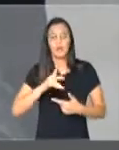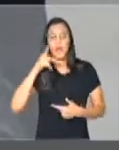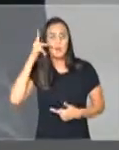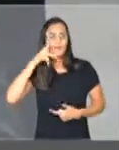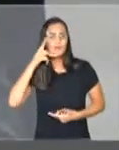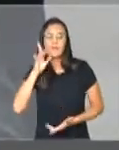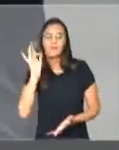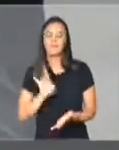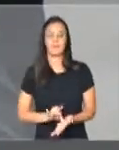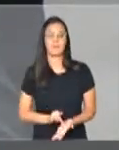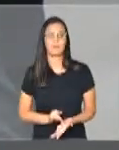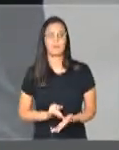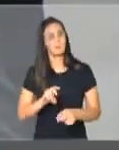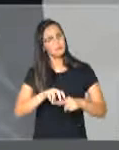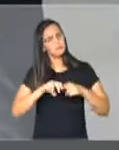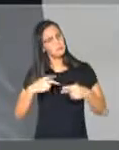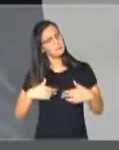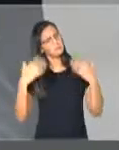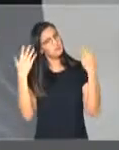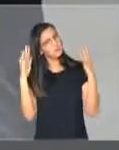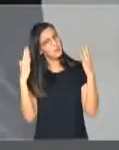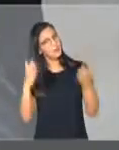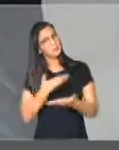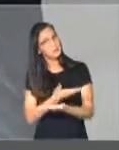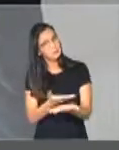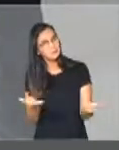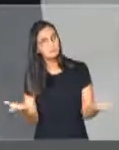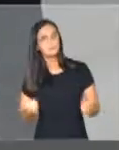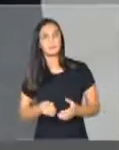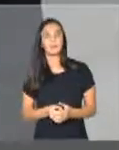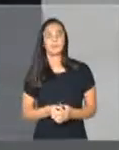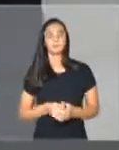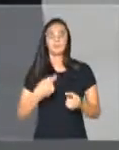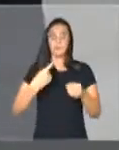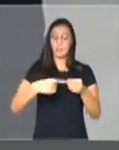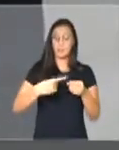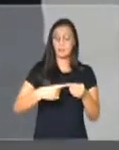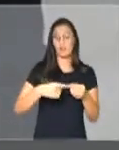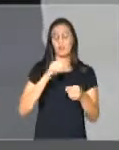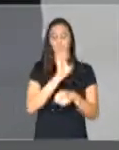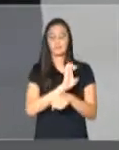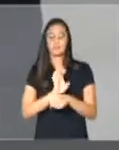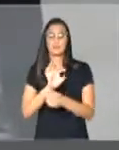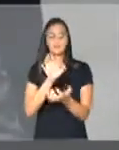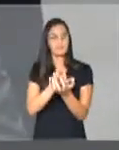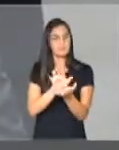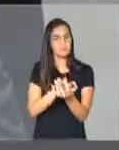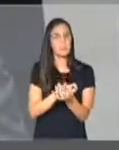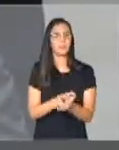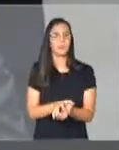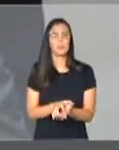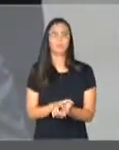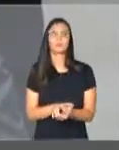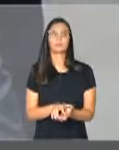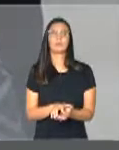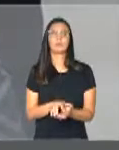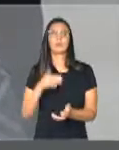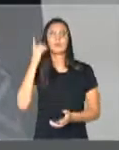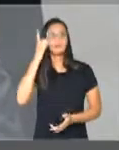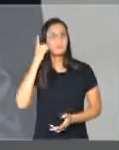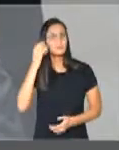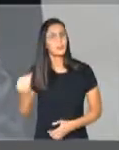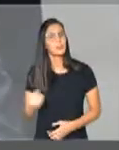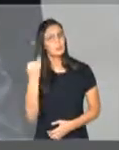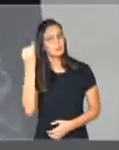política real. E por isso eu quero lhe parabenizar. A cidade de Pernambuco, o estado de Pernambuco tem um grande deputado. Vossa Excelência é a